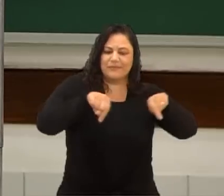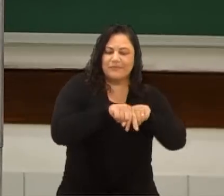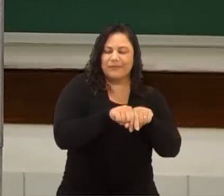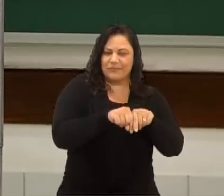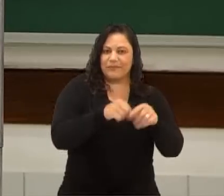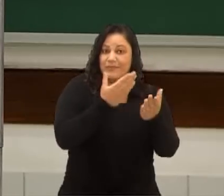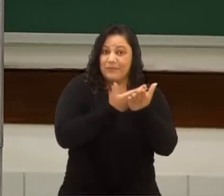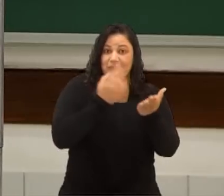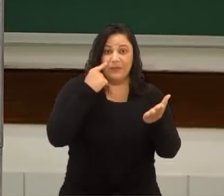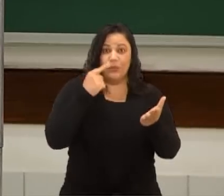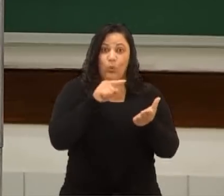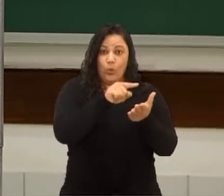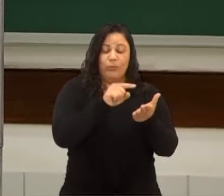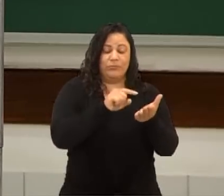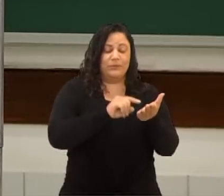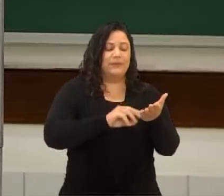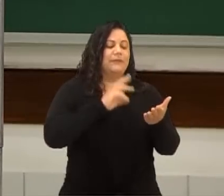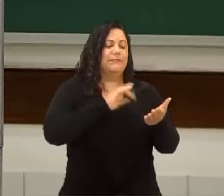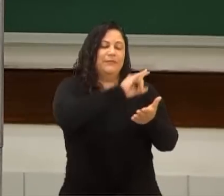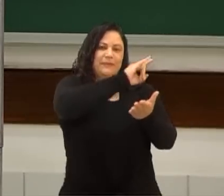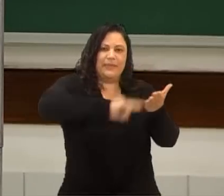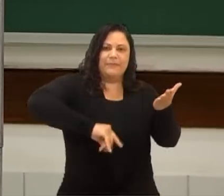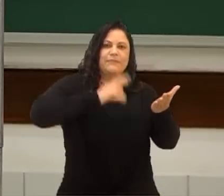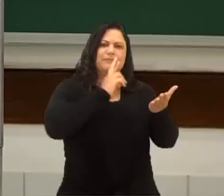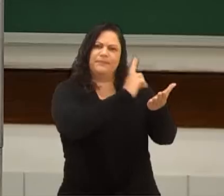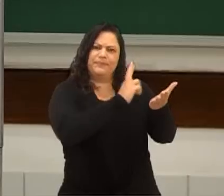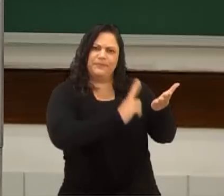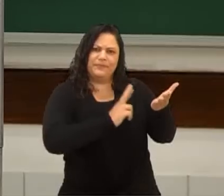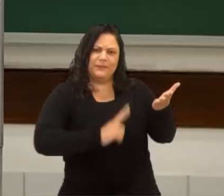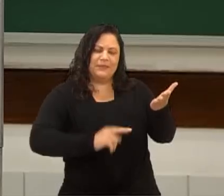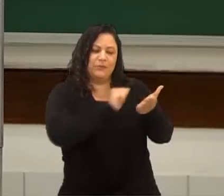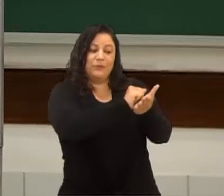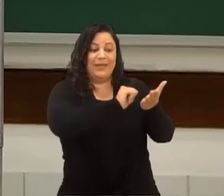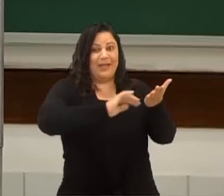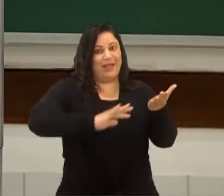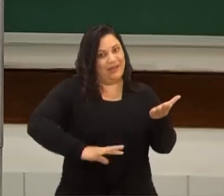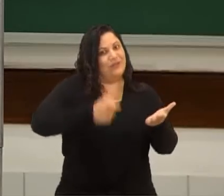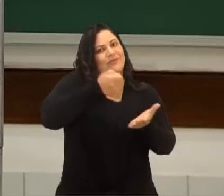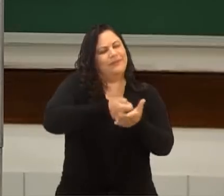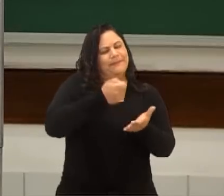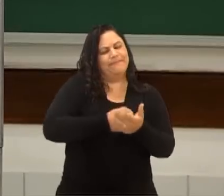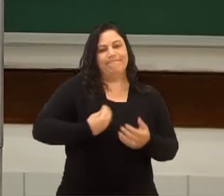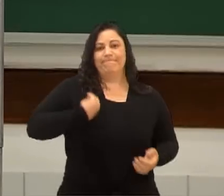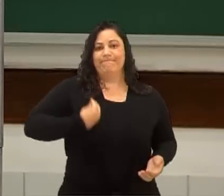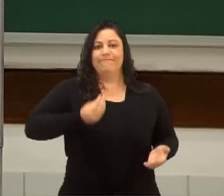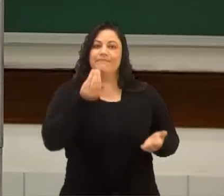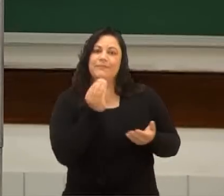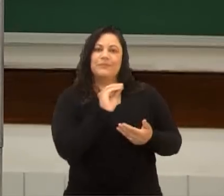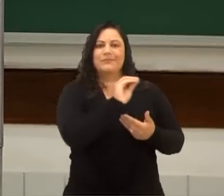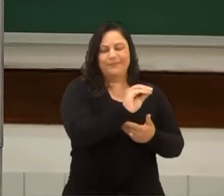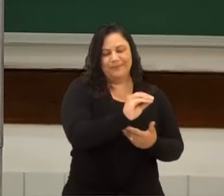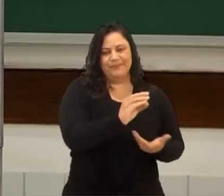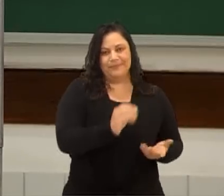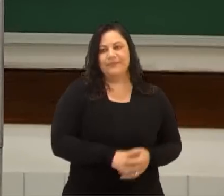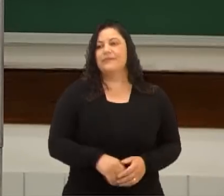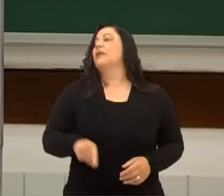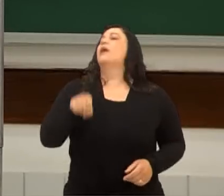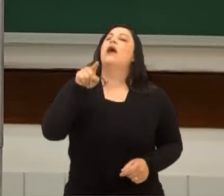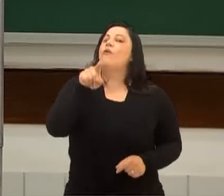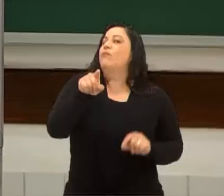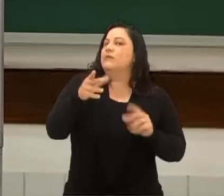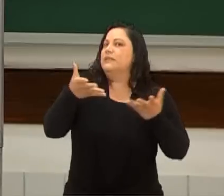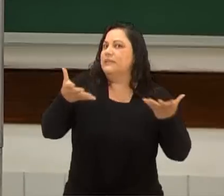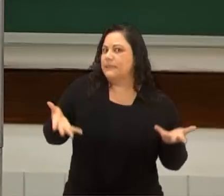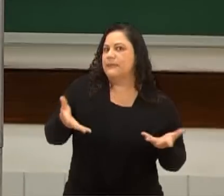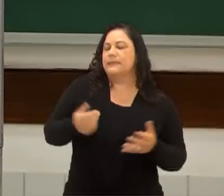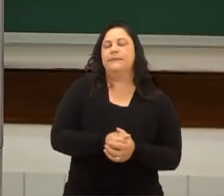entre na atividade obrigatória, responda as questões para garantir a sua frequência, ok? E você, aluno, que por um acaso, assim, por algum motivo